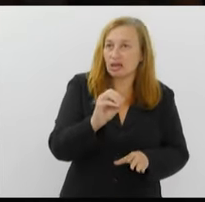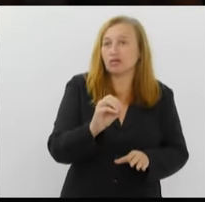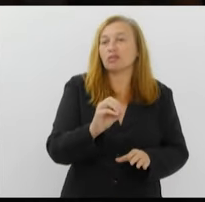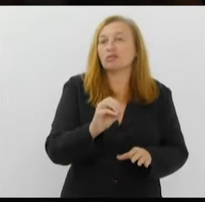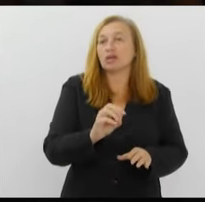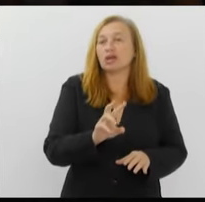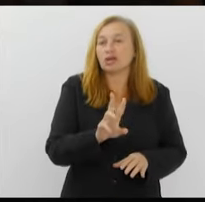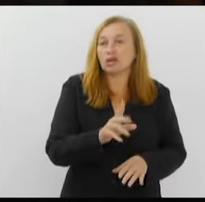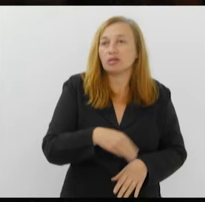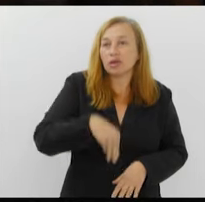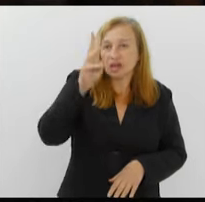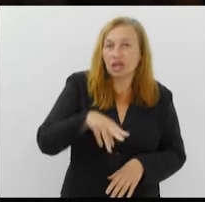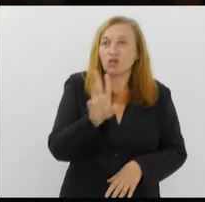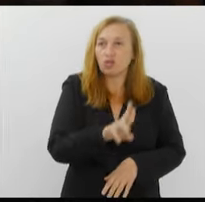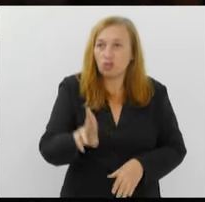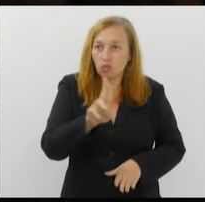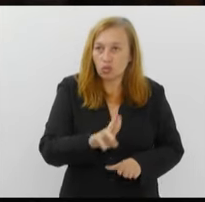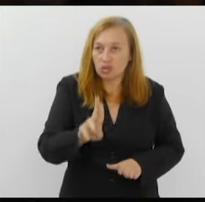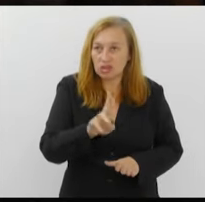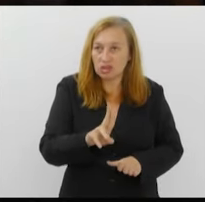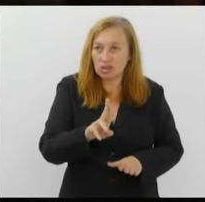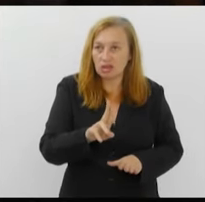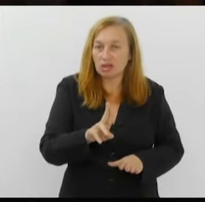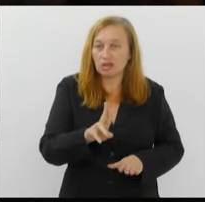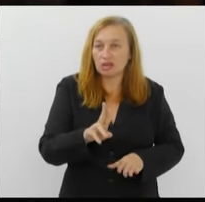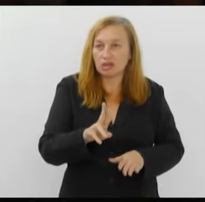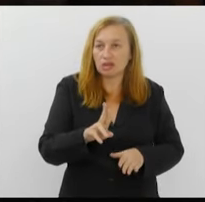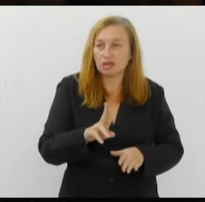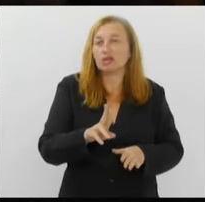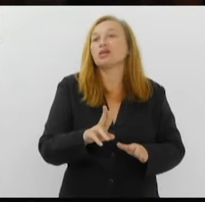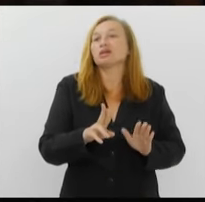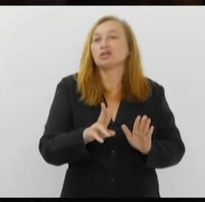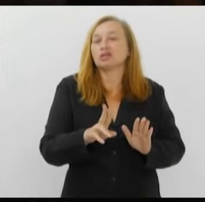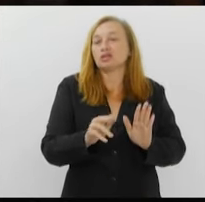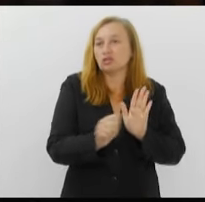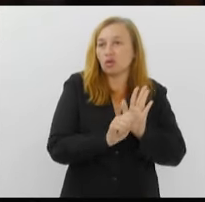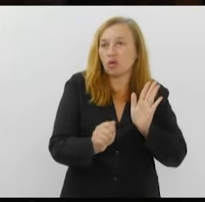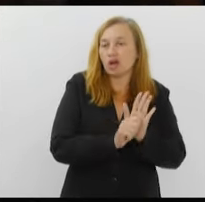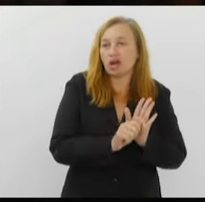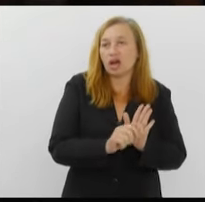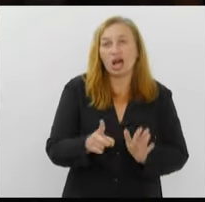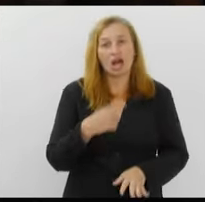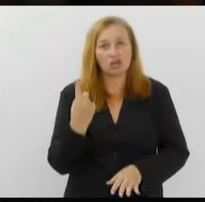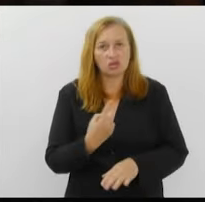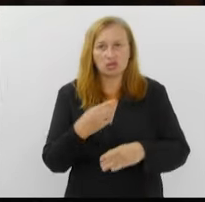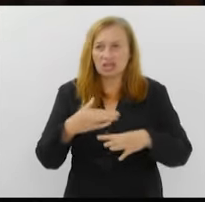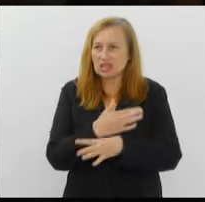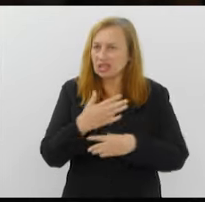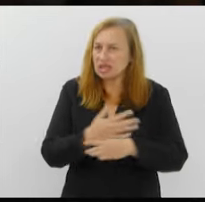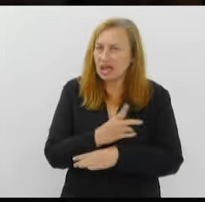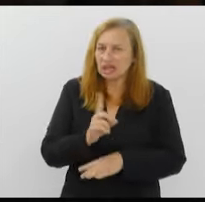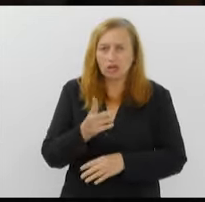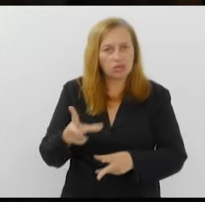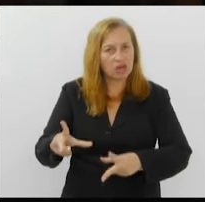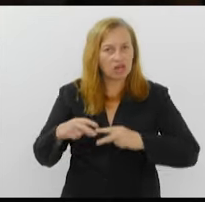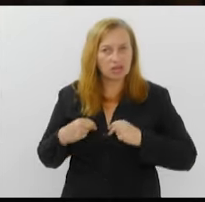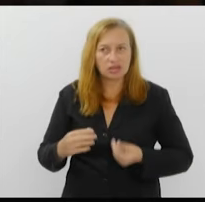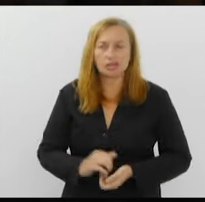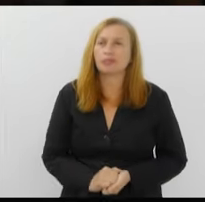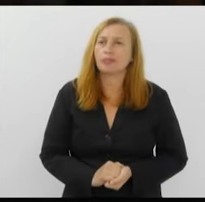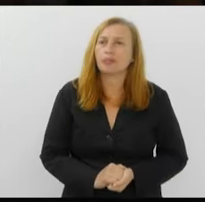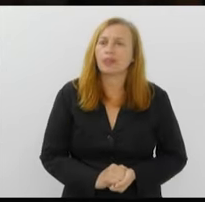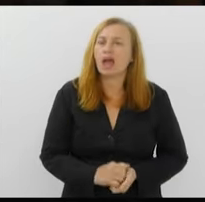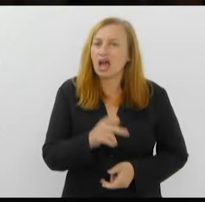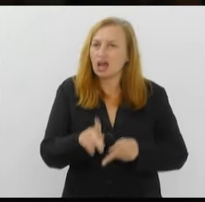Ninguém aguenta mais. A nossa cidade, Estado, não merece isso. O nosso Estado não merece isso.